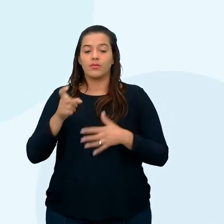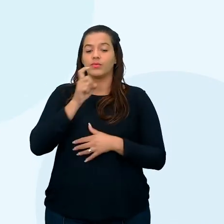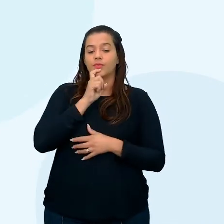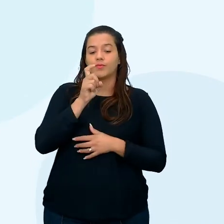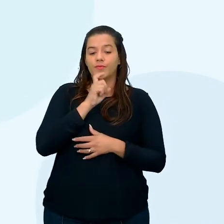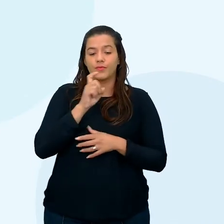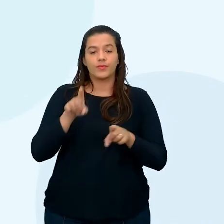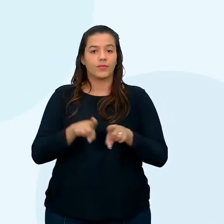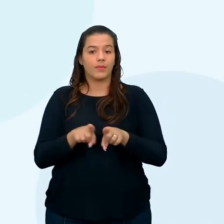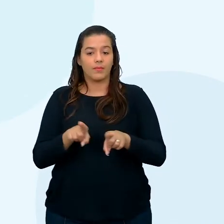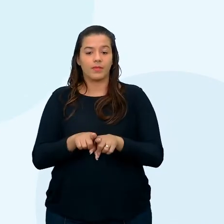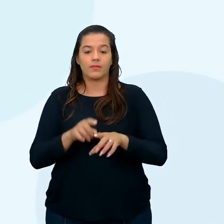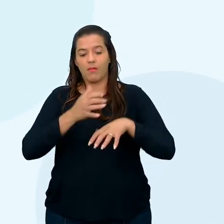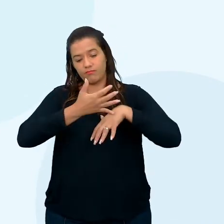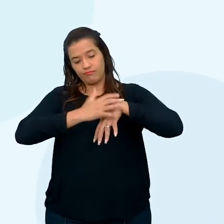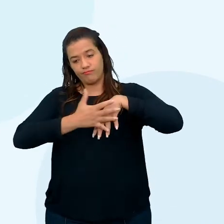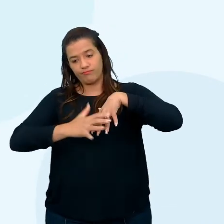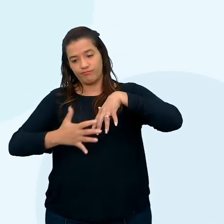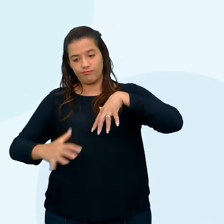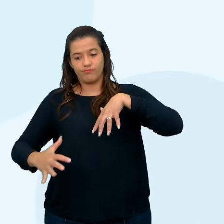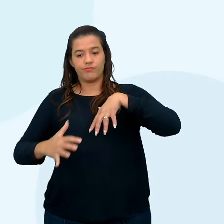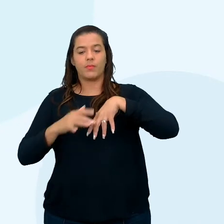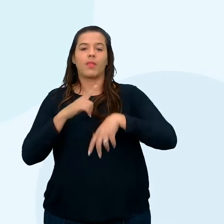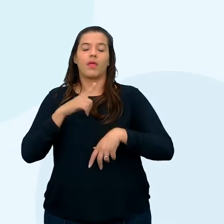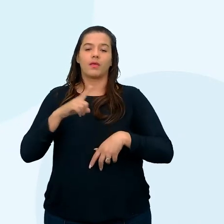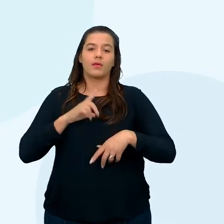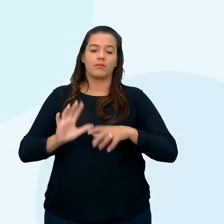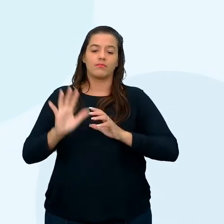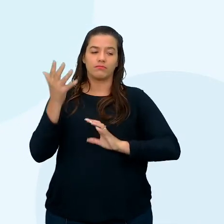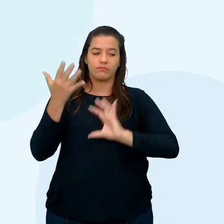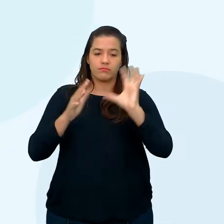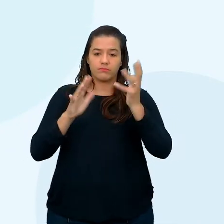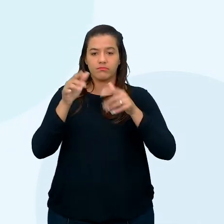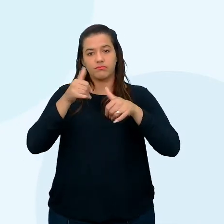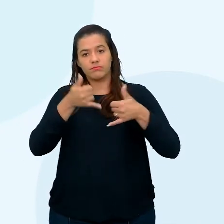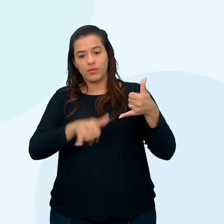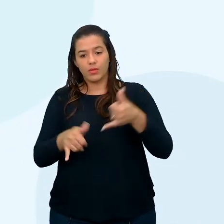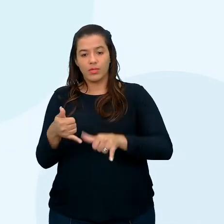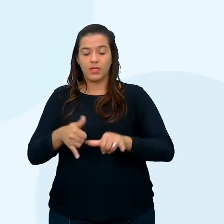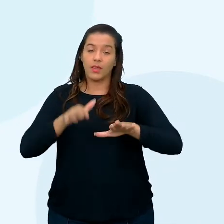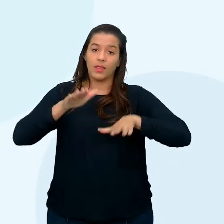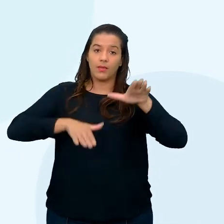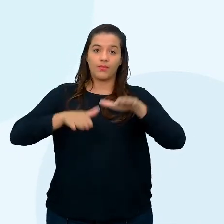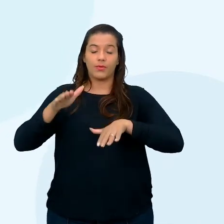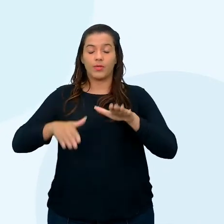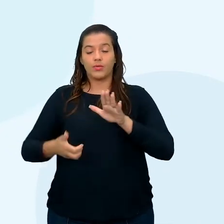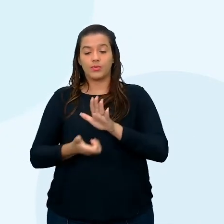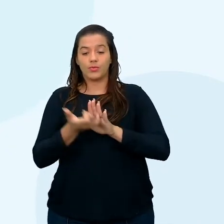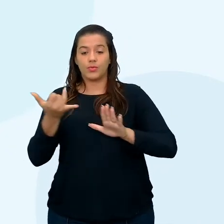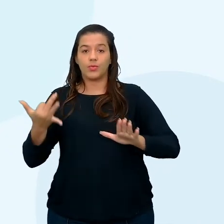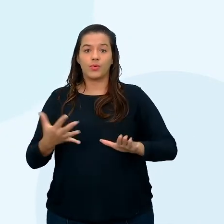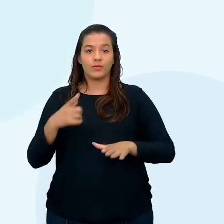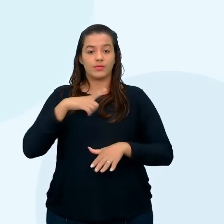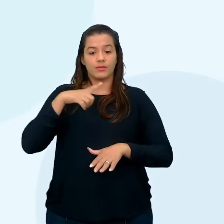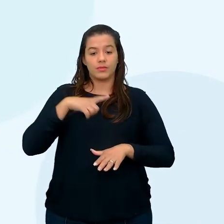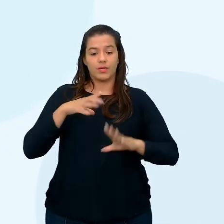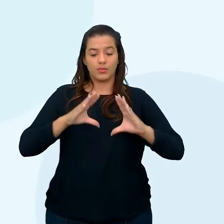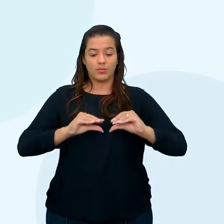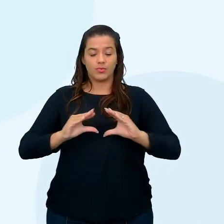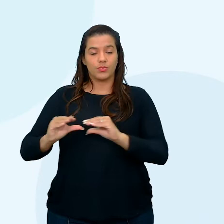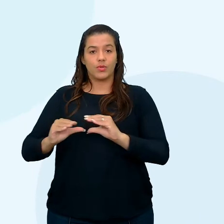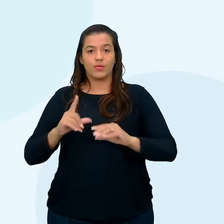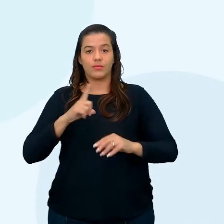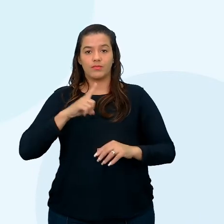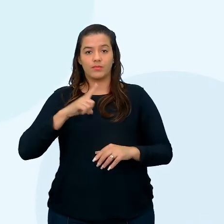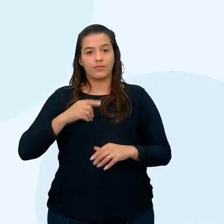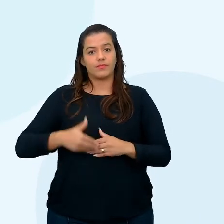caso, as interações químicas que vão acontecer e dependendo do tipo de quantas partições esse solo vai sofrendo, a gente tem